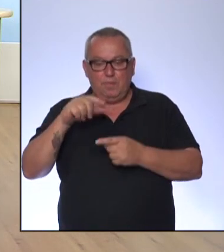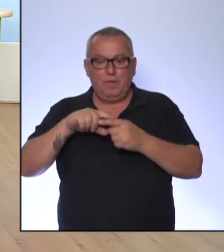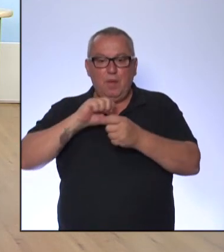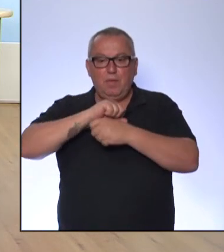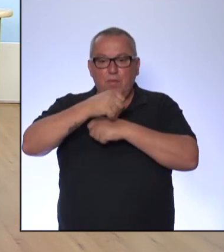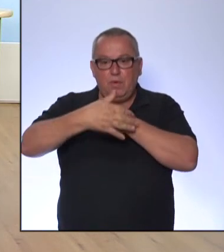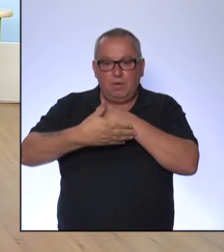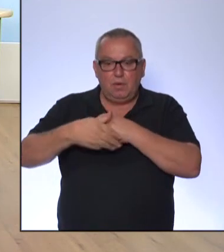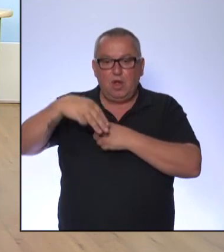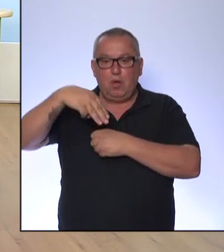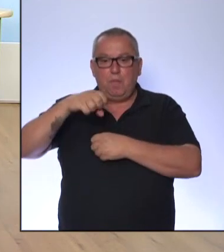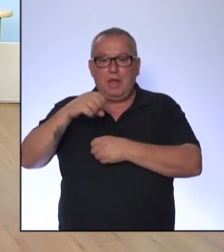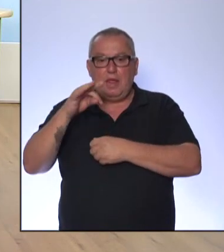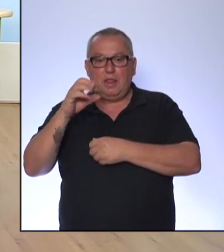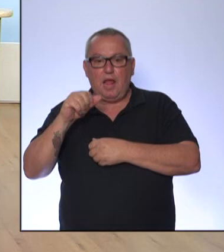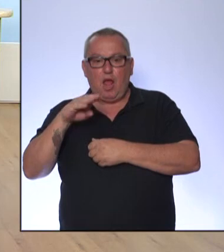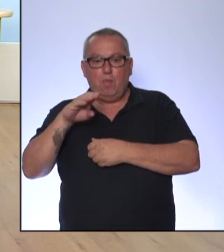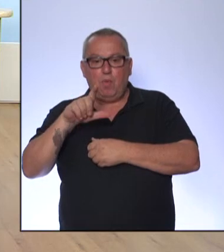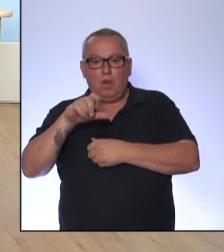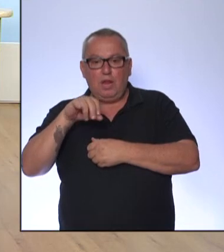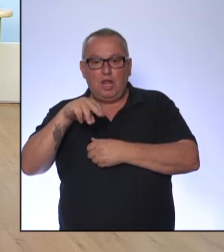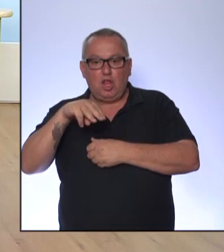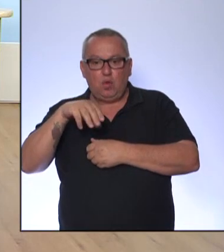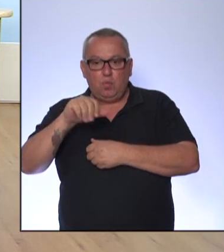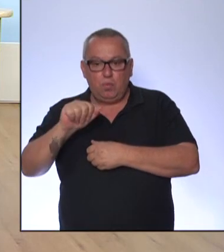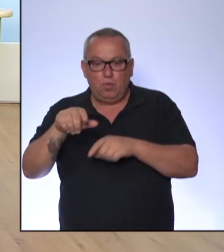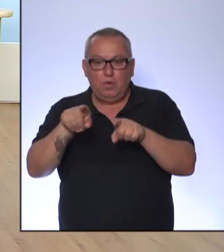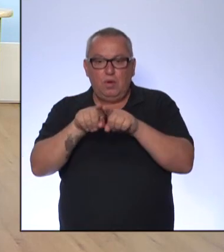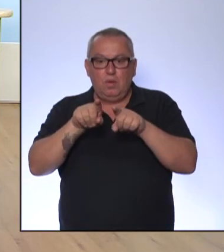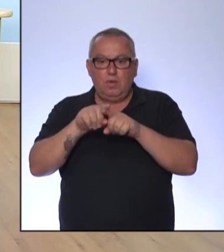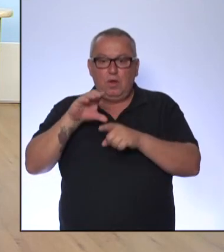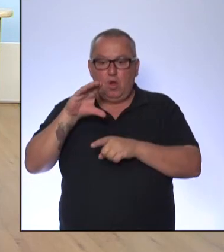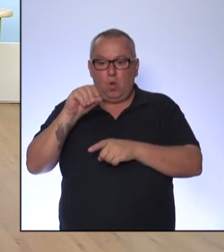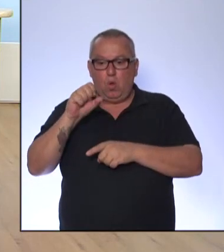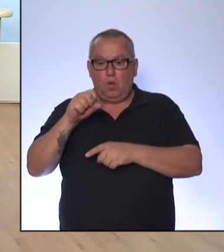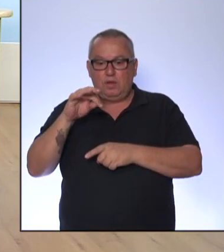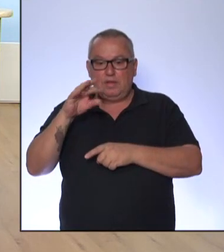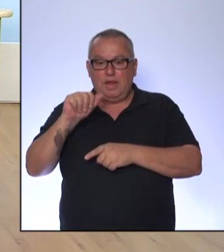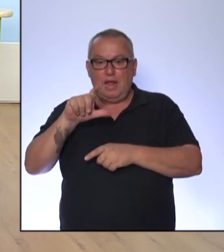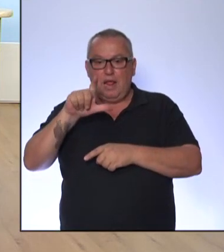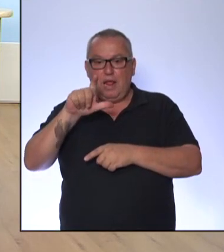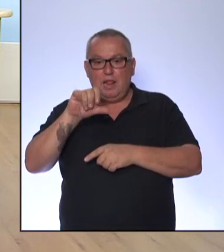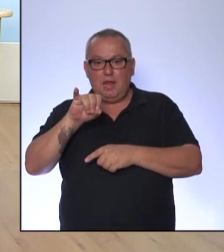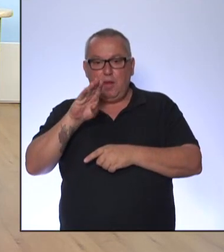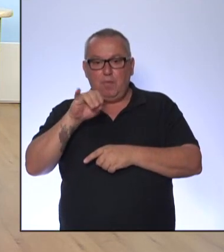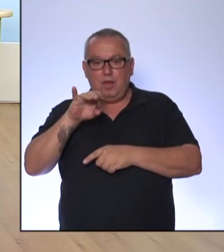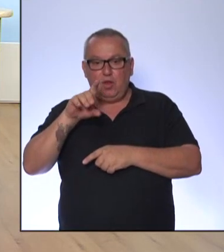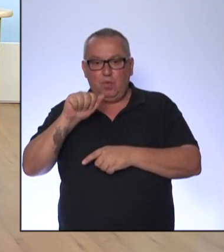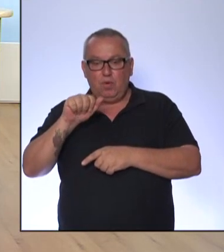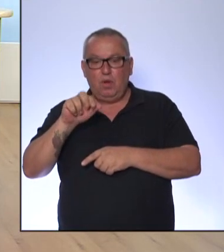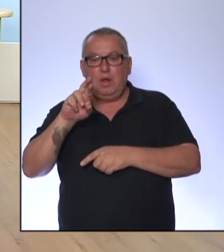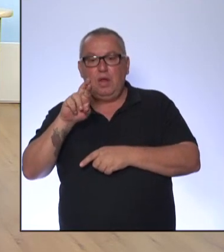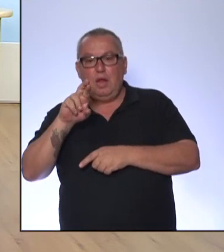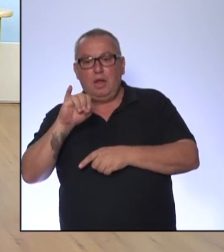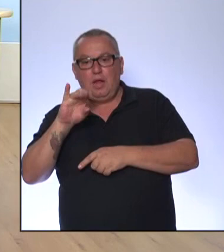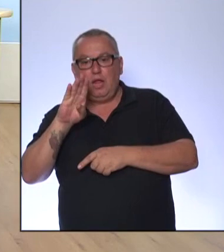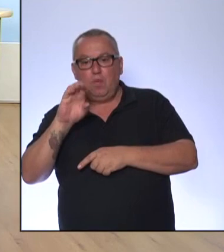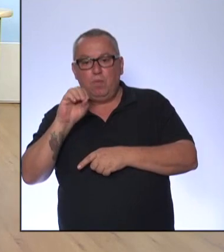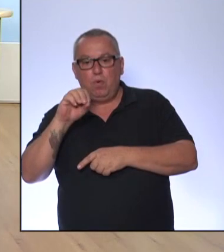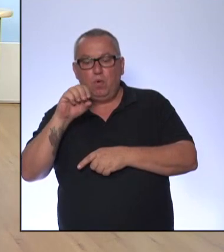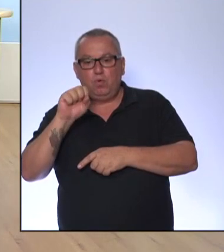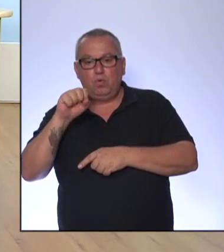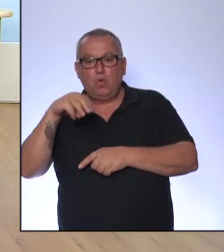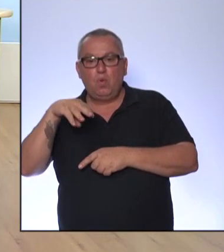plasmática, metabolismo, lembraram dos fosfolipídios e dos ribossomos. Olha Que só. legal, muita coisa, hein? Então, Bastante. é